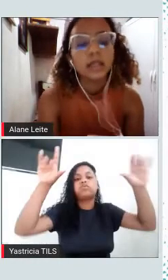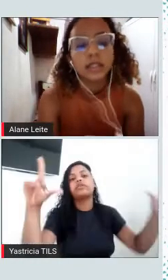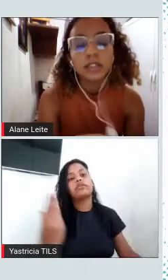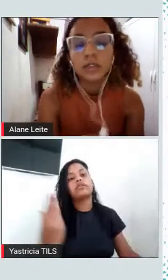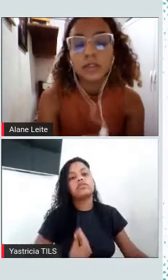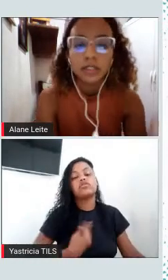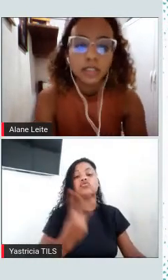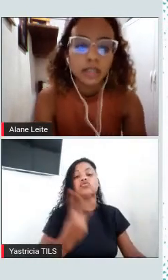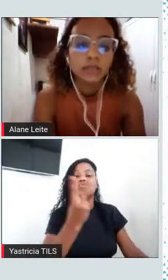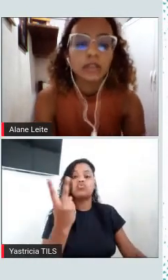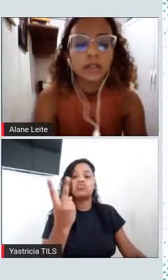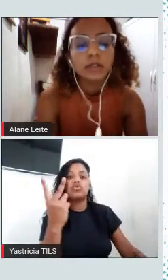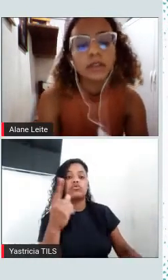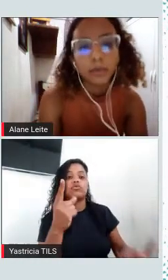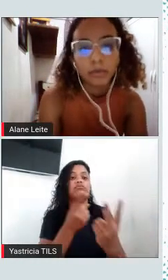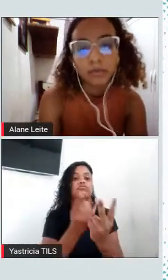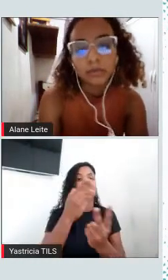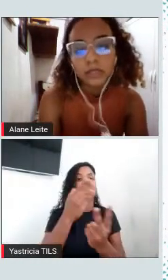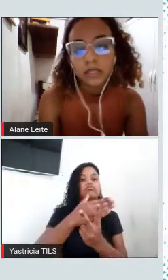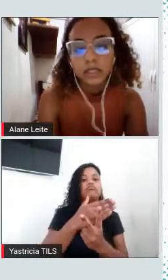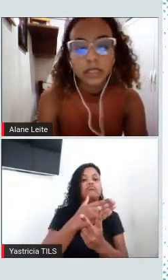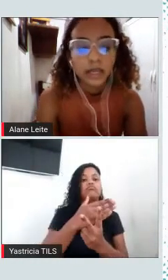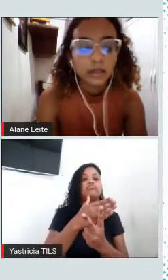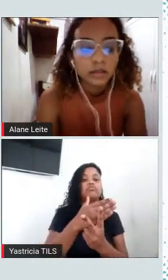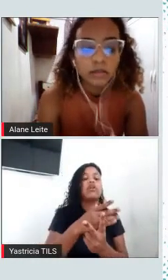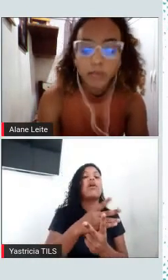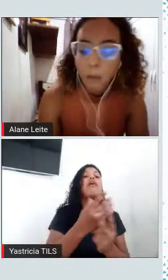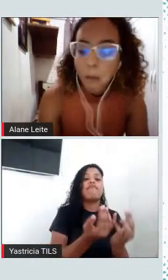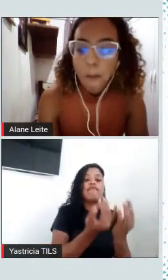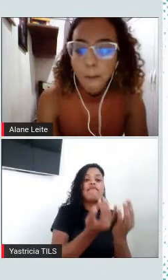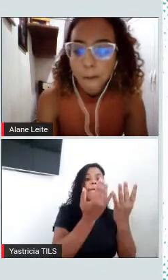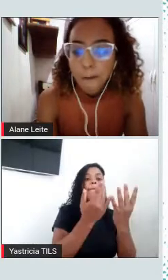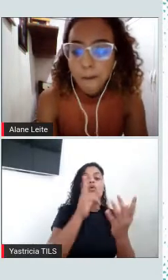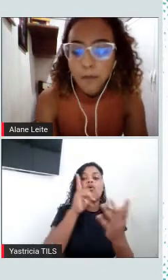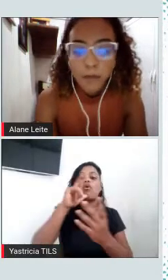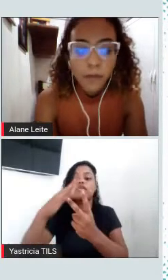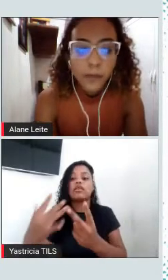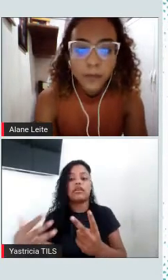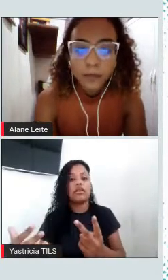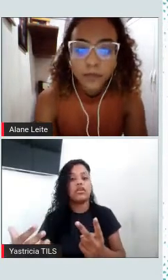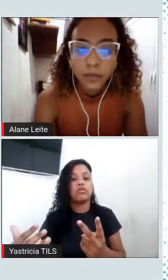simultaneamente nesses dois estados, líquido e vapor, certo?